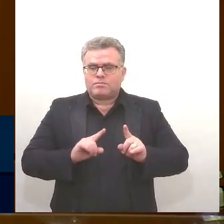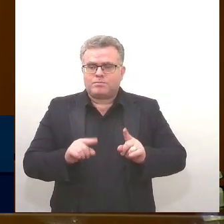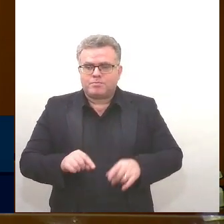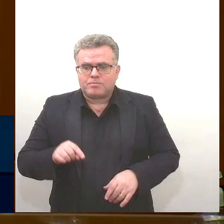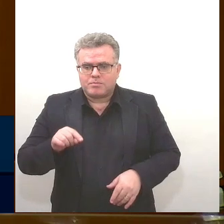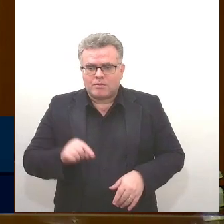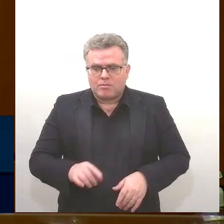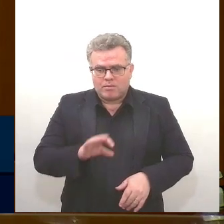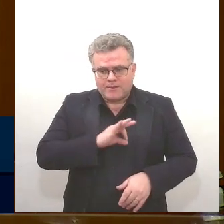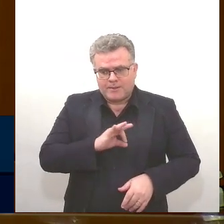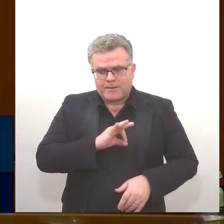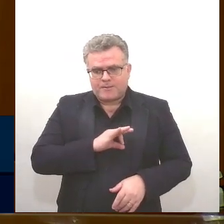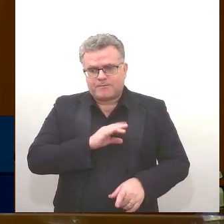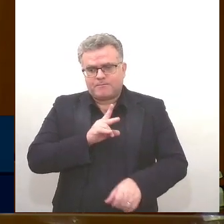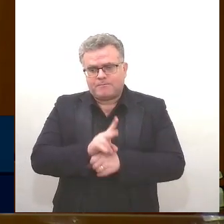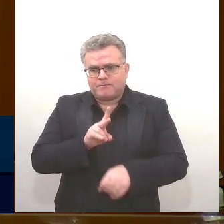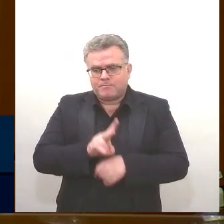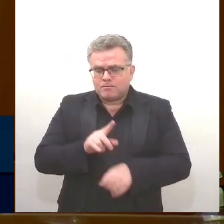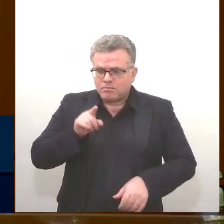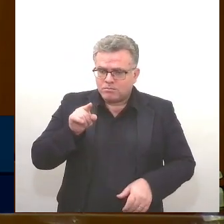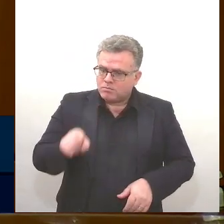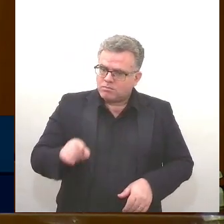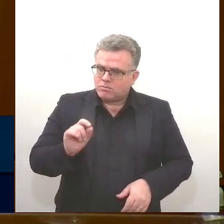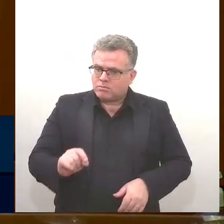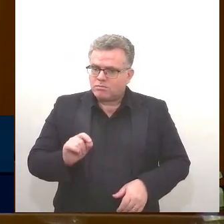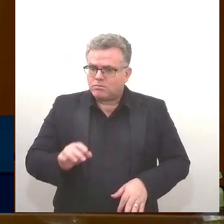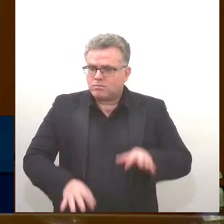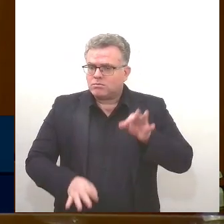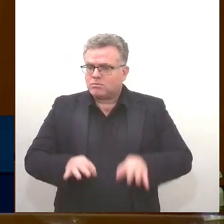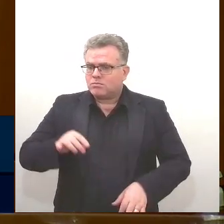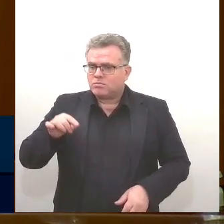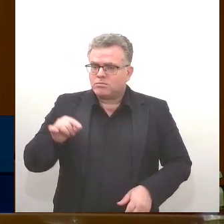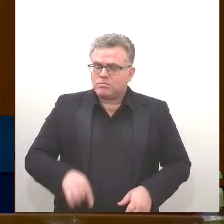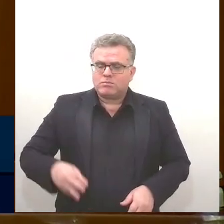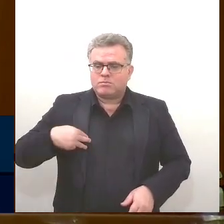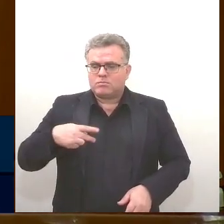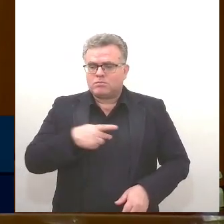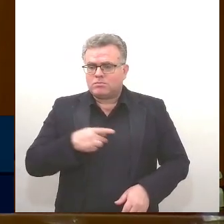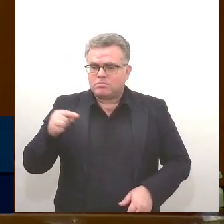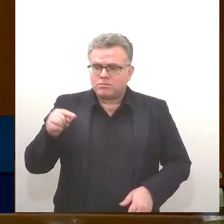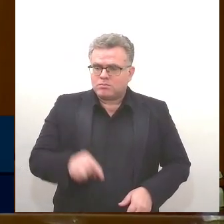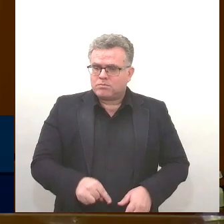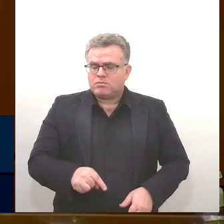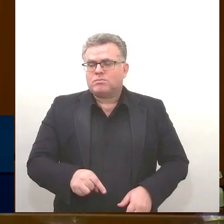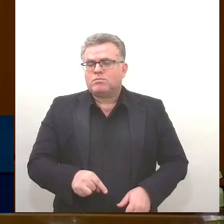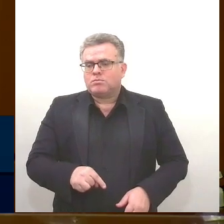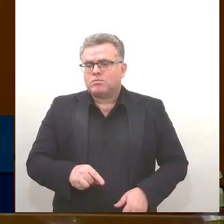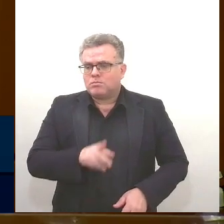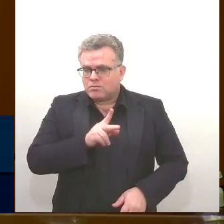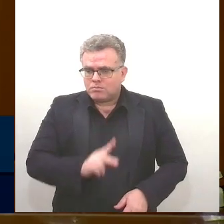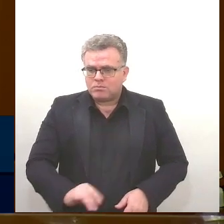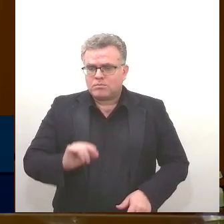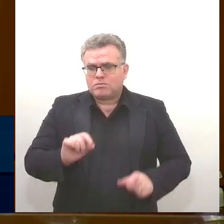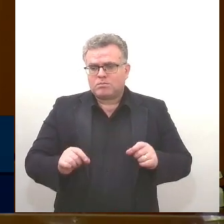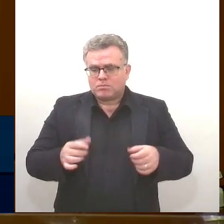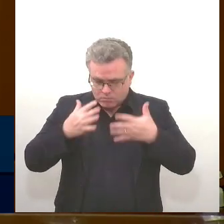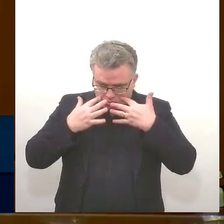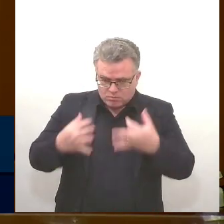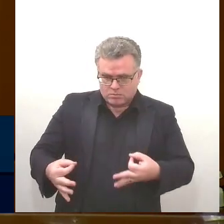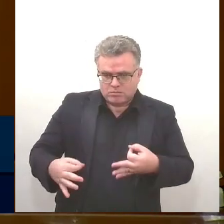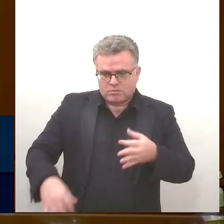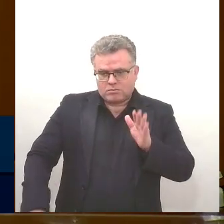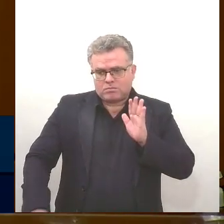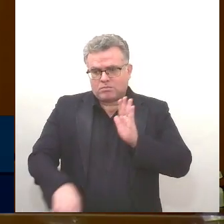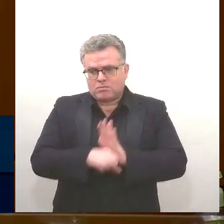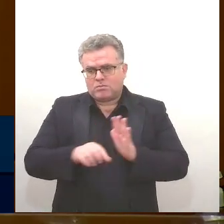proteger o judiciário e o Ministério Público estão atentos a esta criminalidade que está